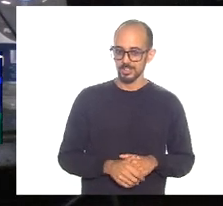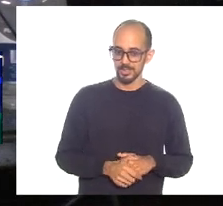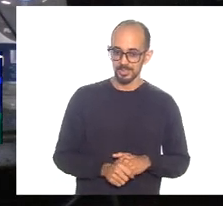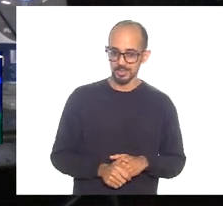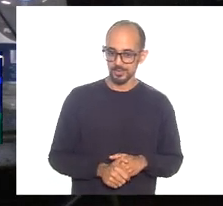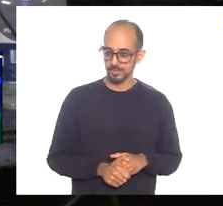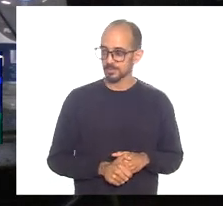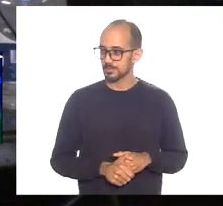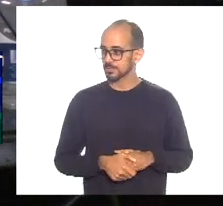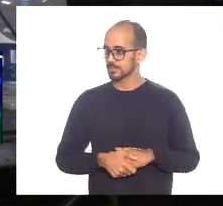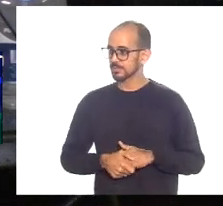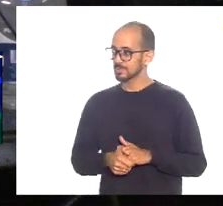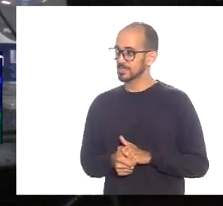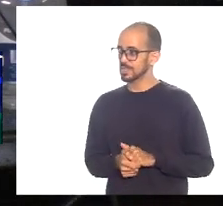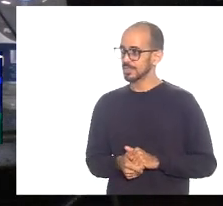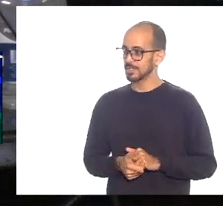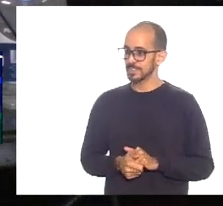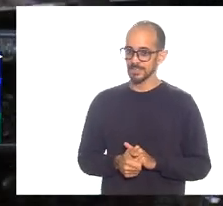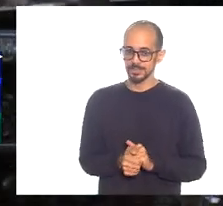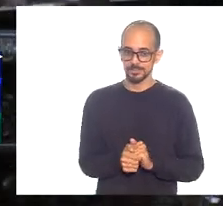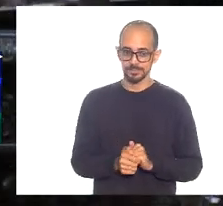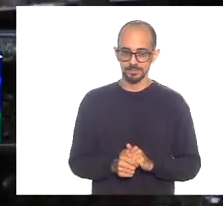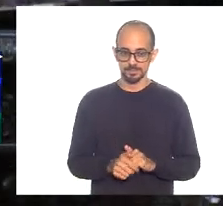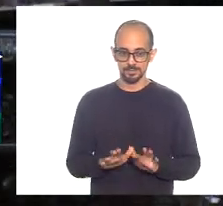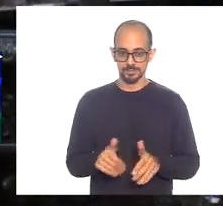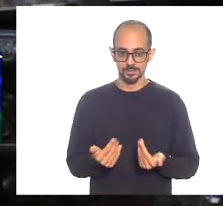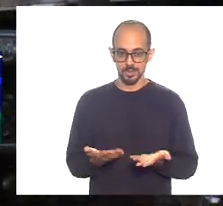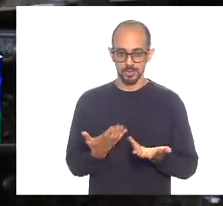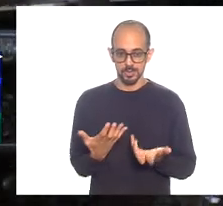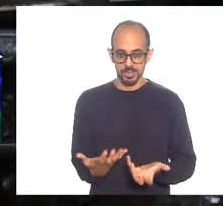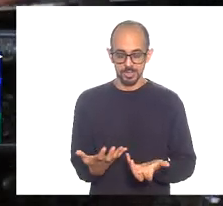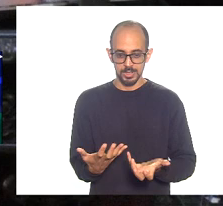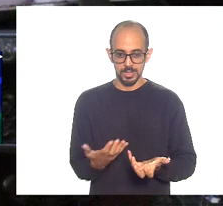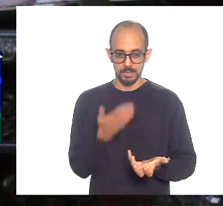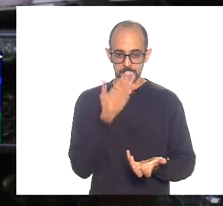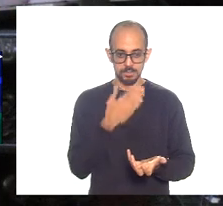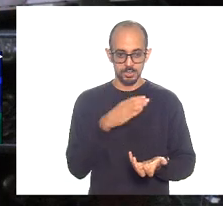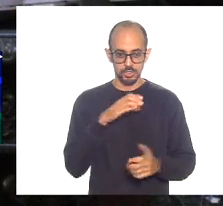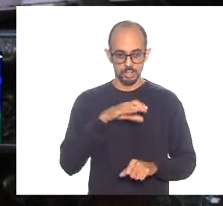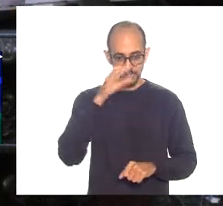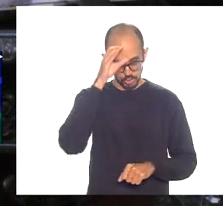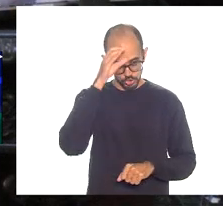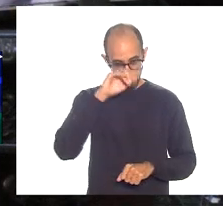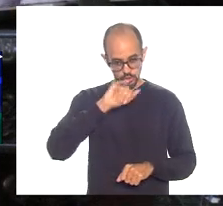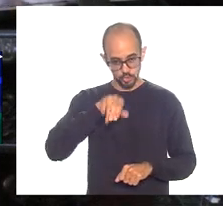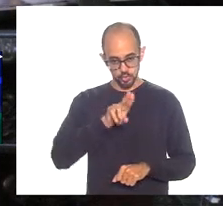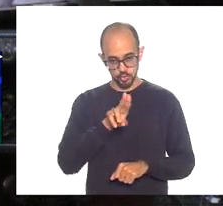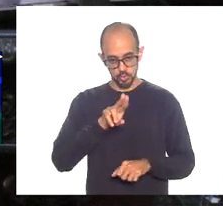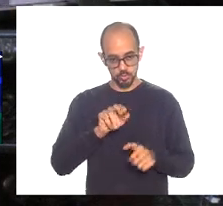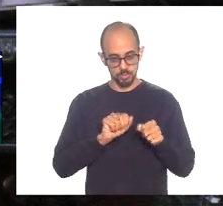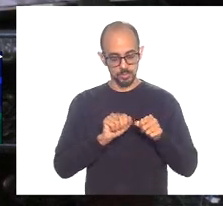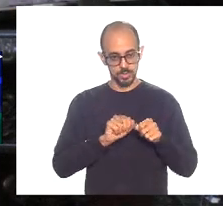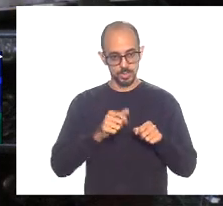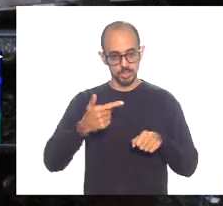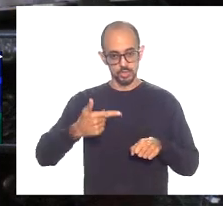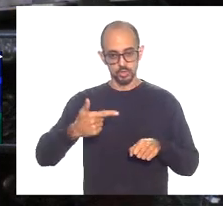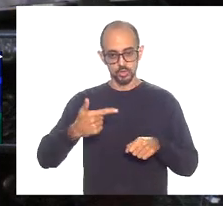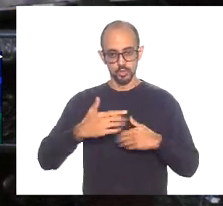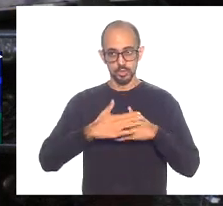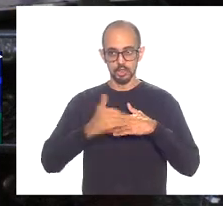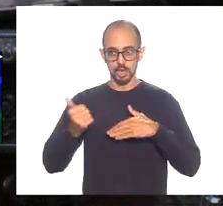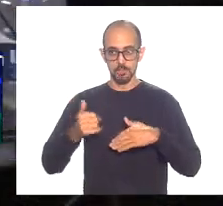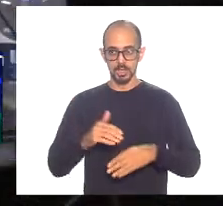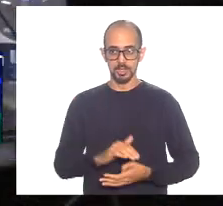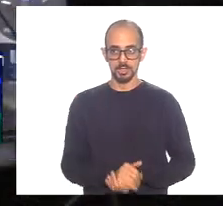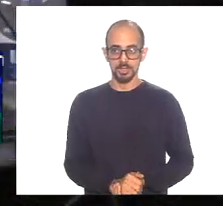é encerrada a votação eu queria pedir a deputada tia Ju para proceder a segunda chamada por favor